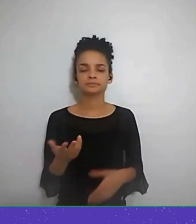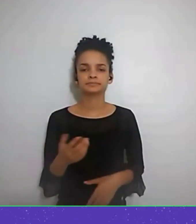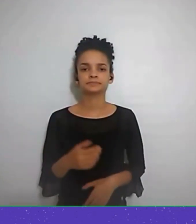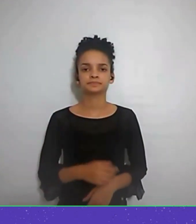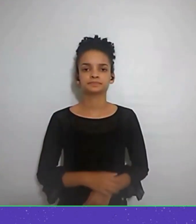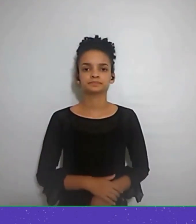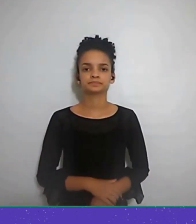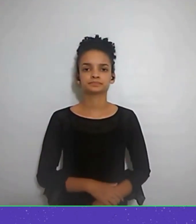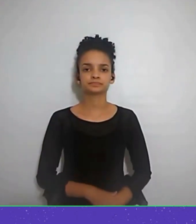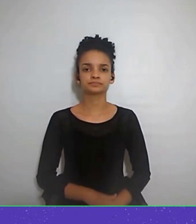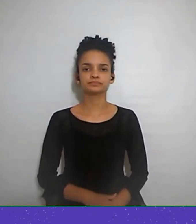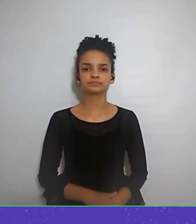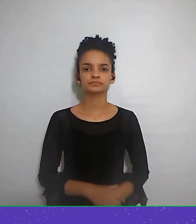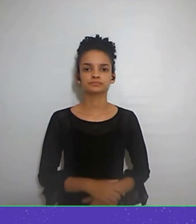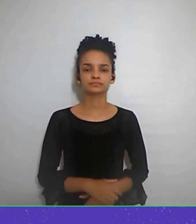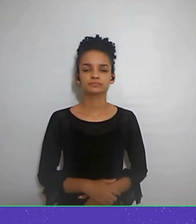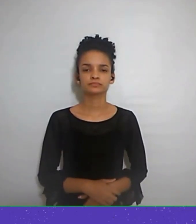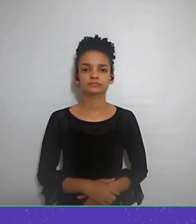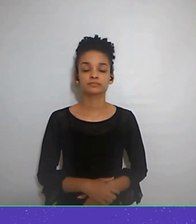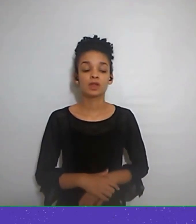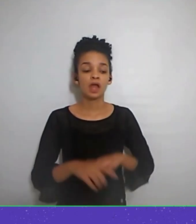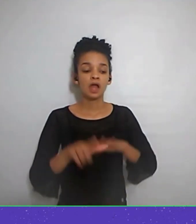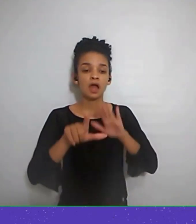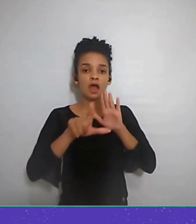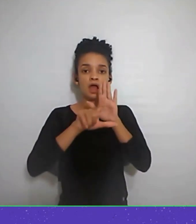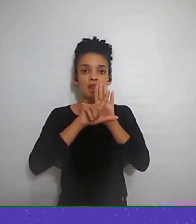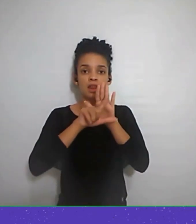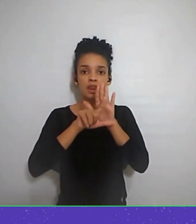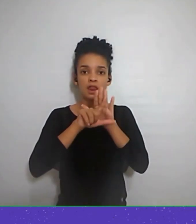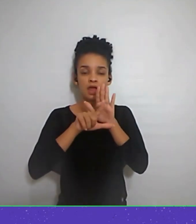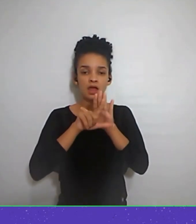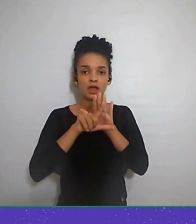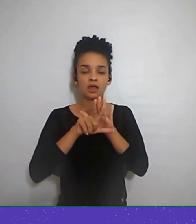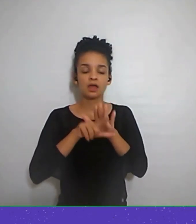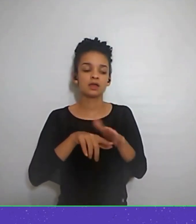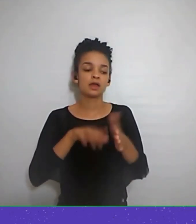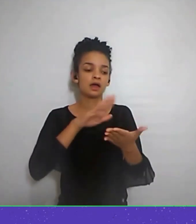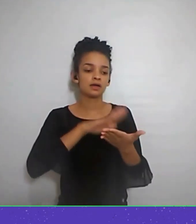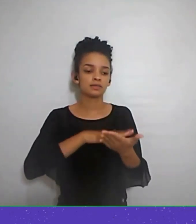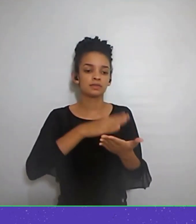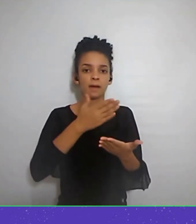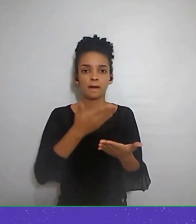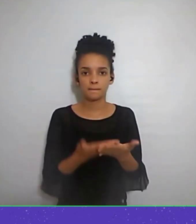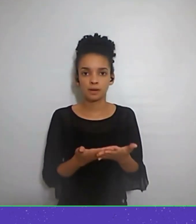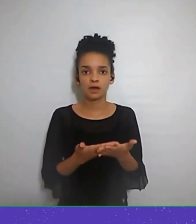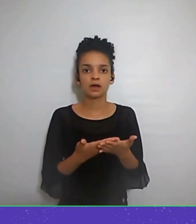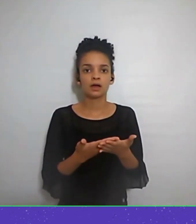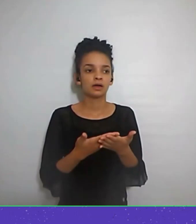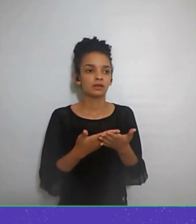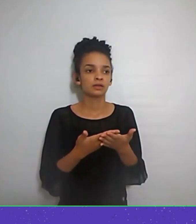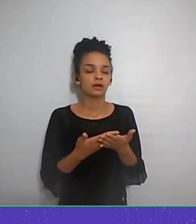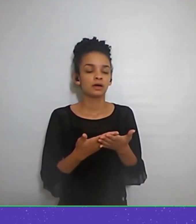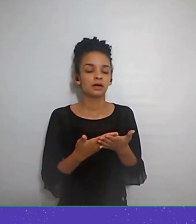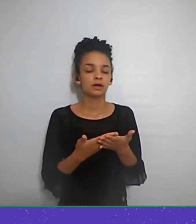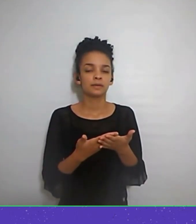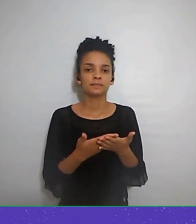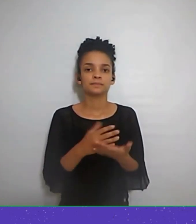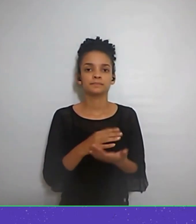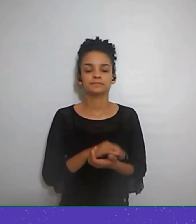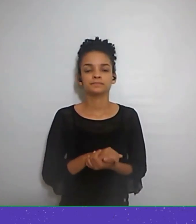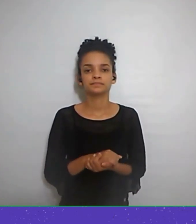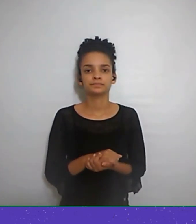interpretação oral e depois se tornou escrita da lei de